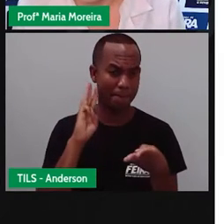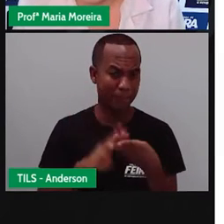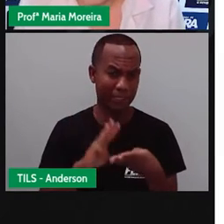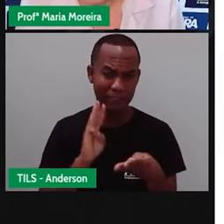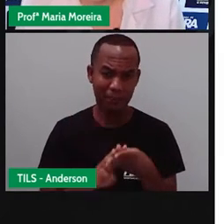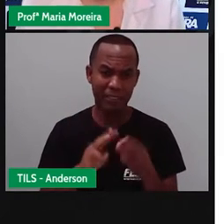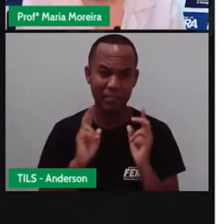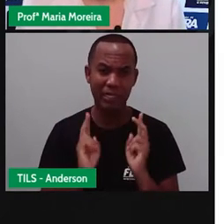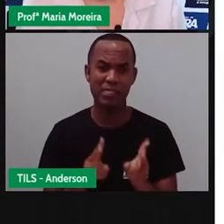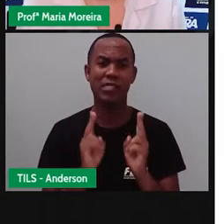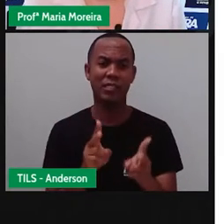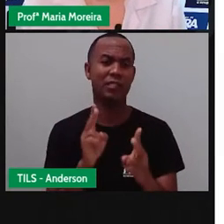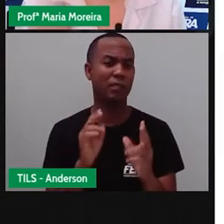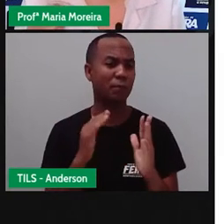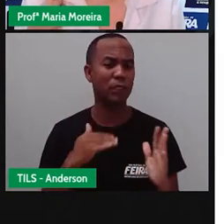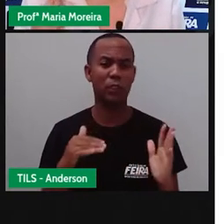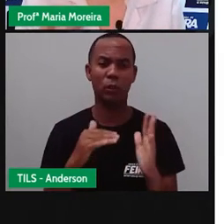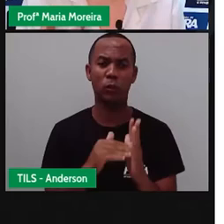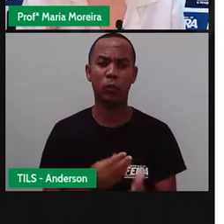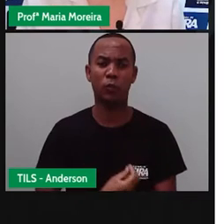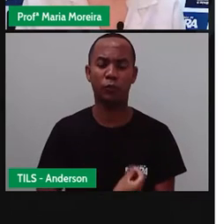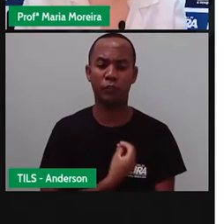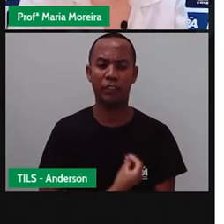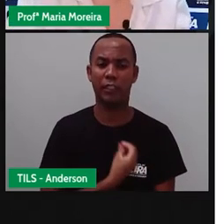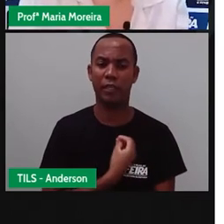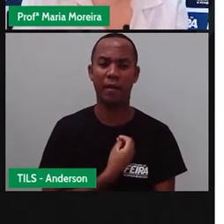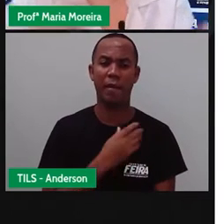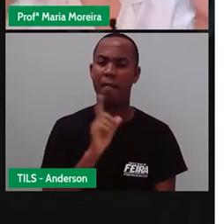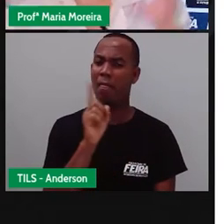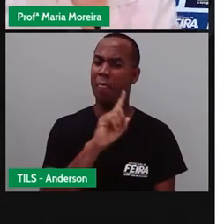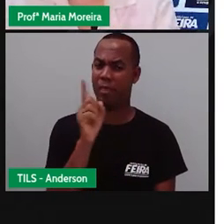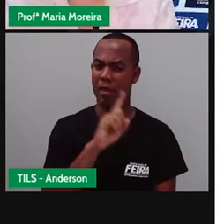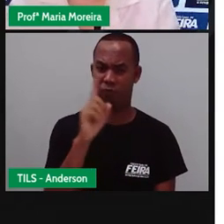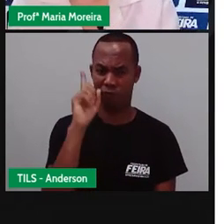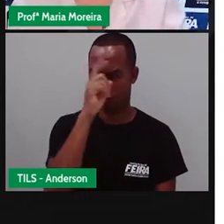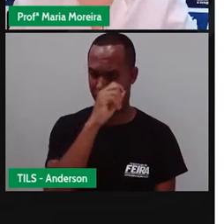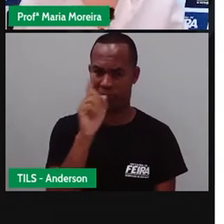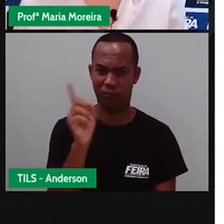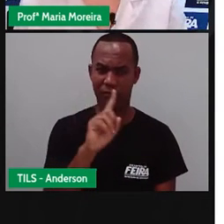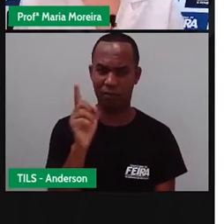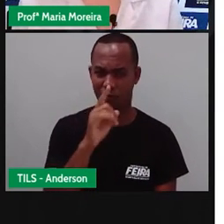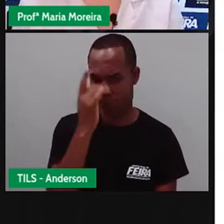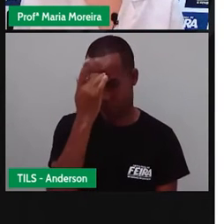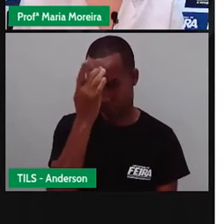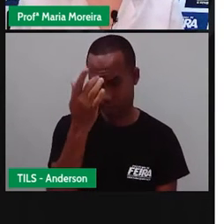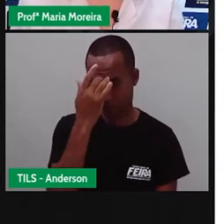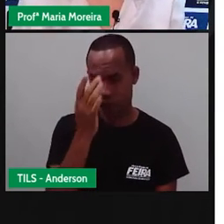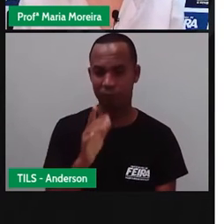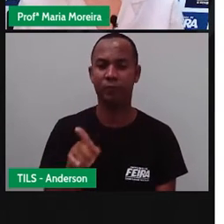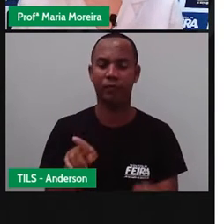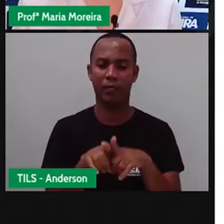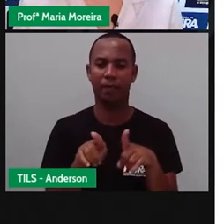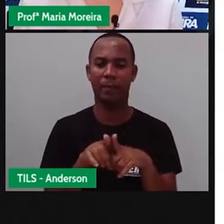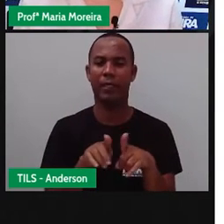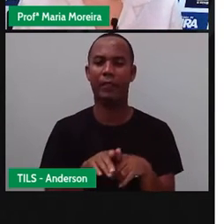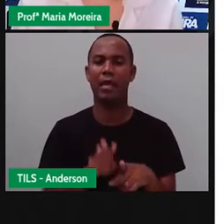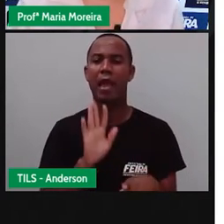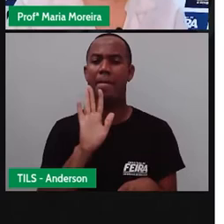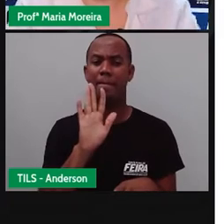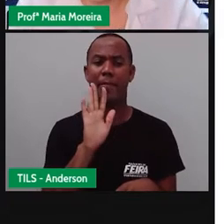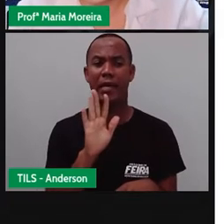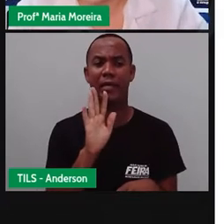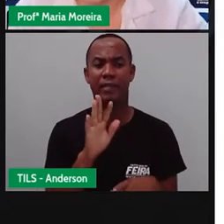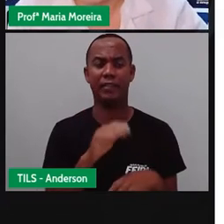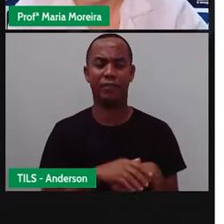não é difícil é você não vocês na verdade que acha que matemática é só aquilo que tá lá no caderno mas como a gente vai no